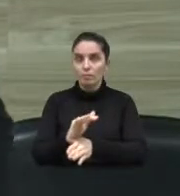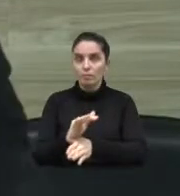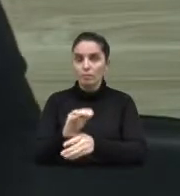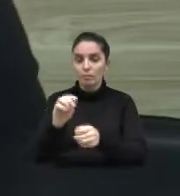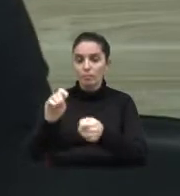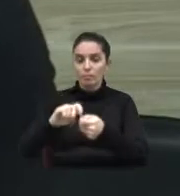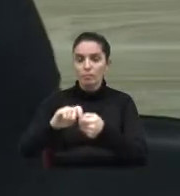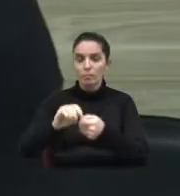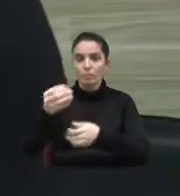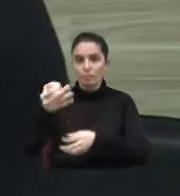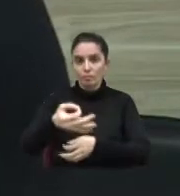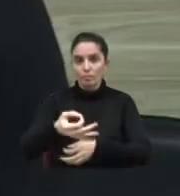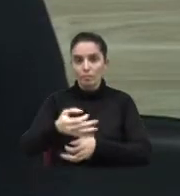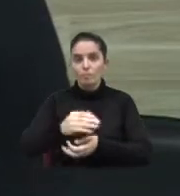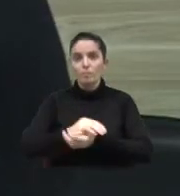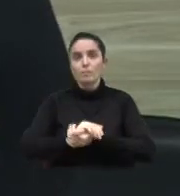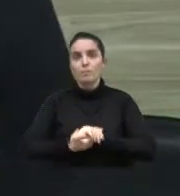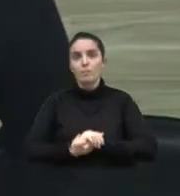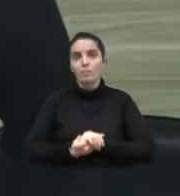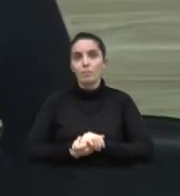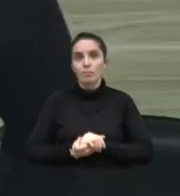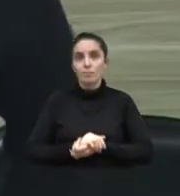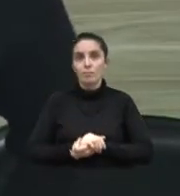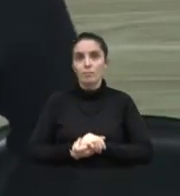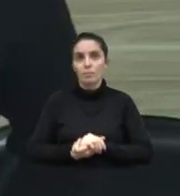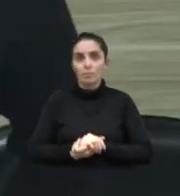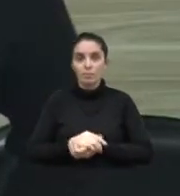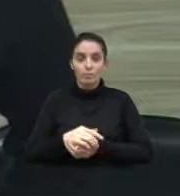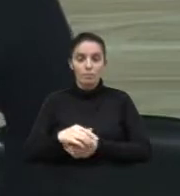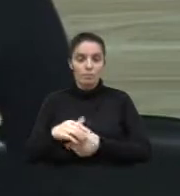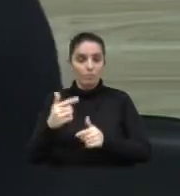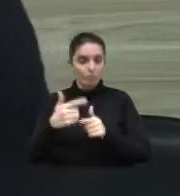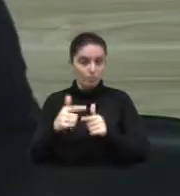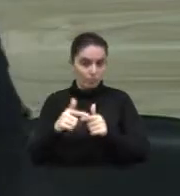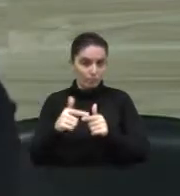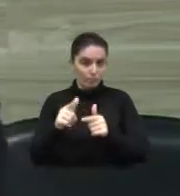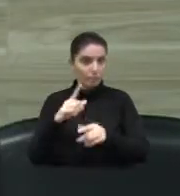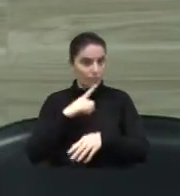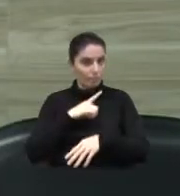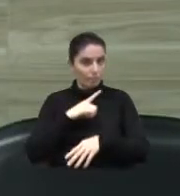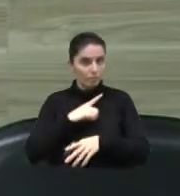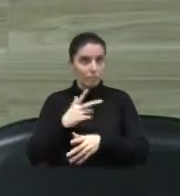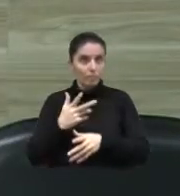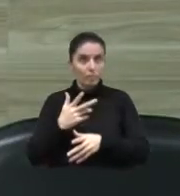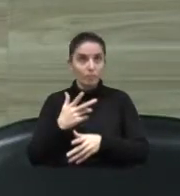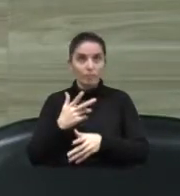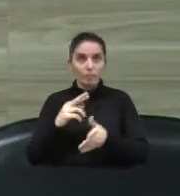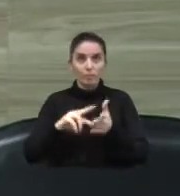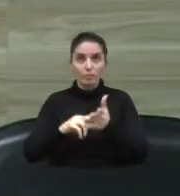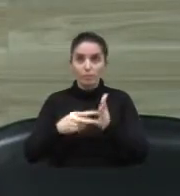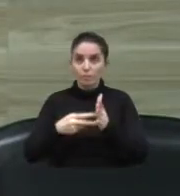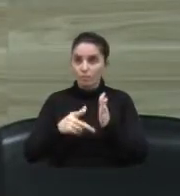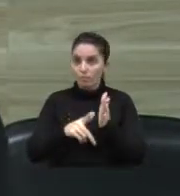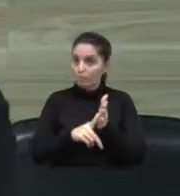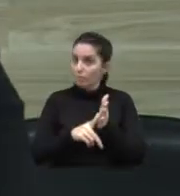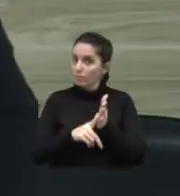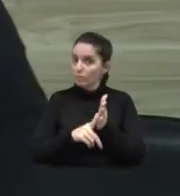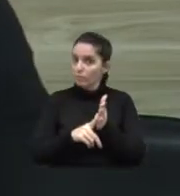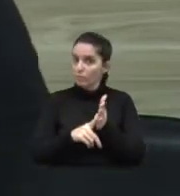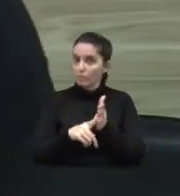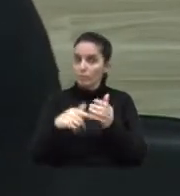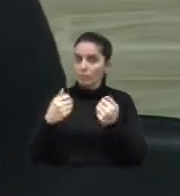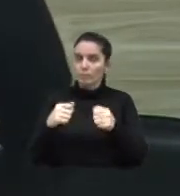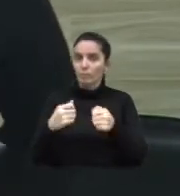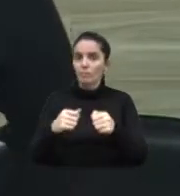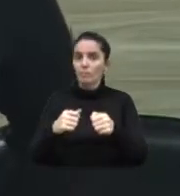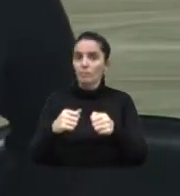Se há problemas em papel, é somente papel. A gente tem que ver o que foi feito em